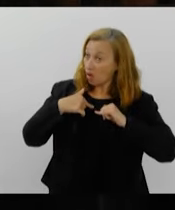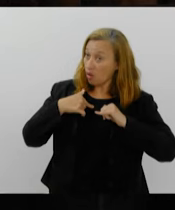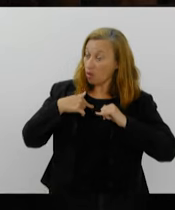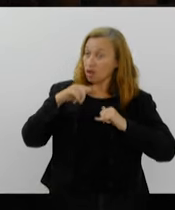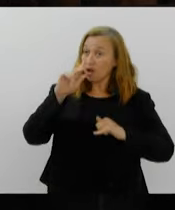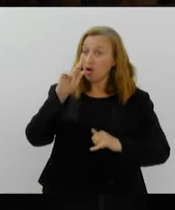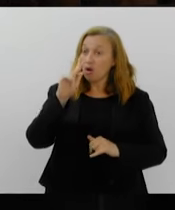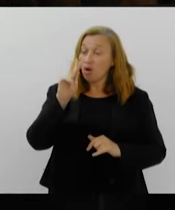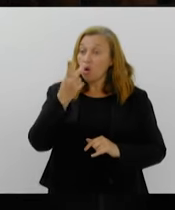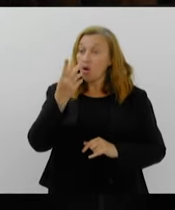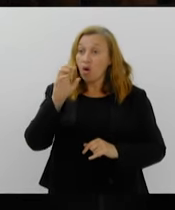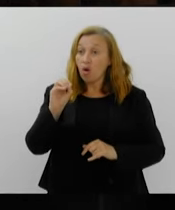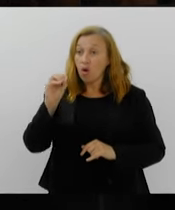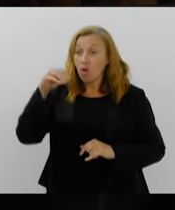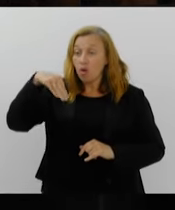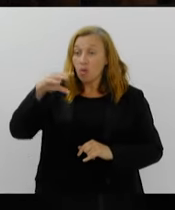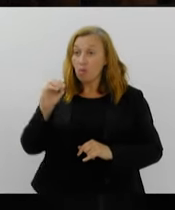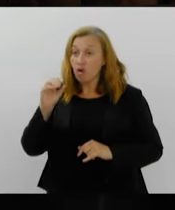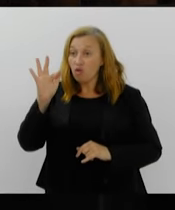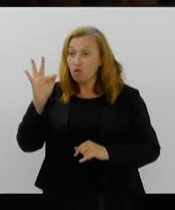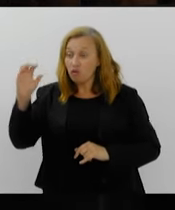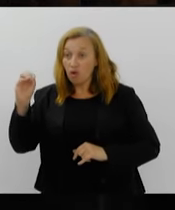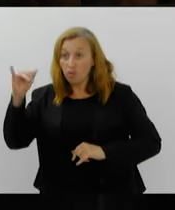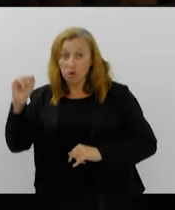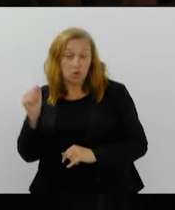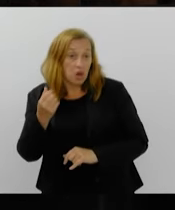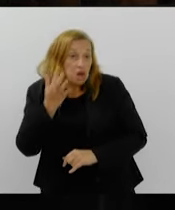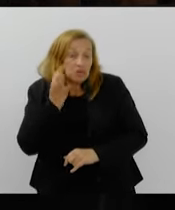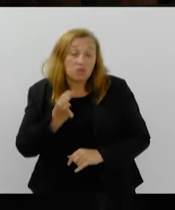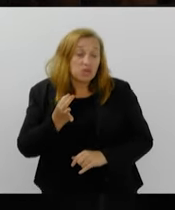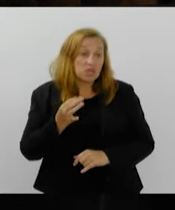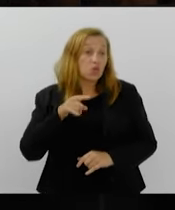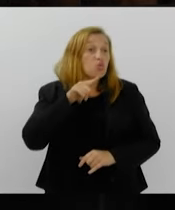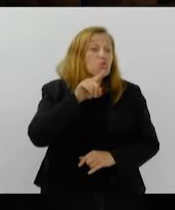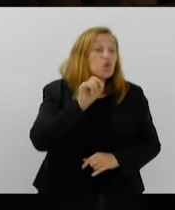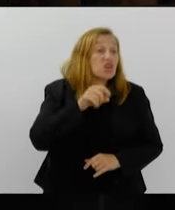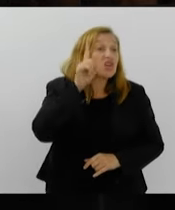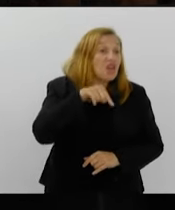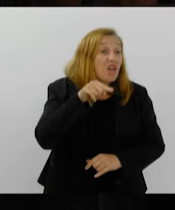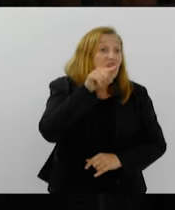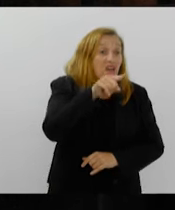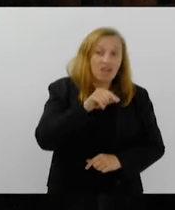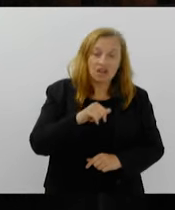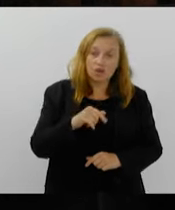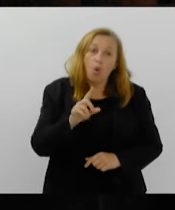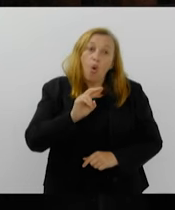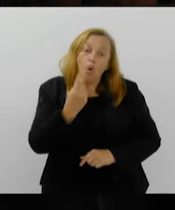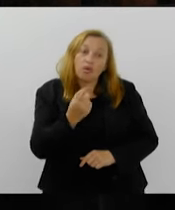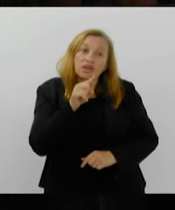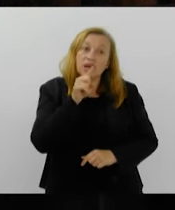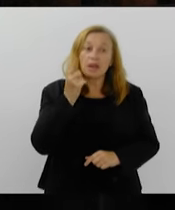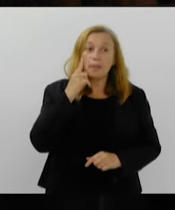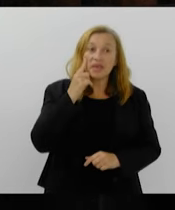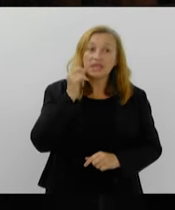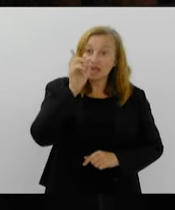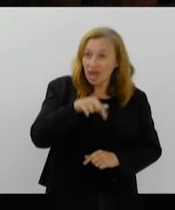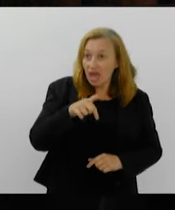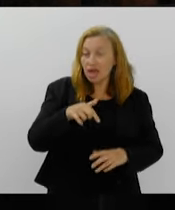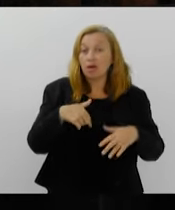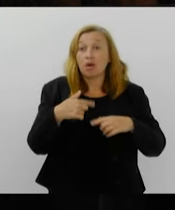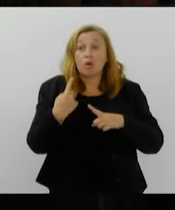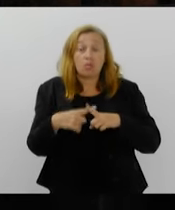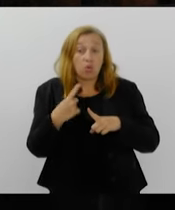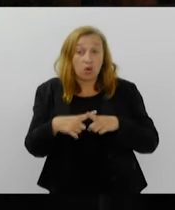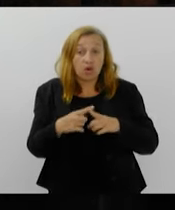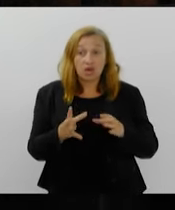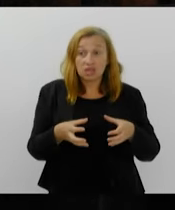homofóbico primeiro lugar que eu não sei exatamente o que ele é ou o que ele pensa que é porque como ele considera porque